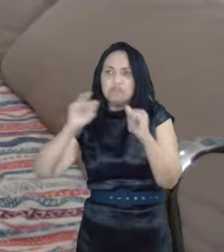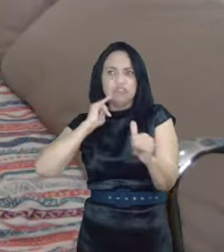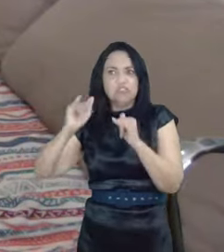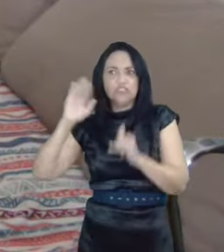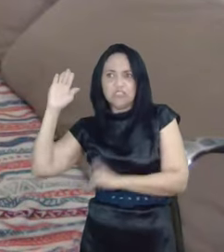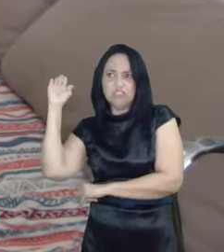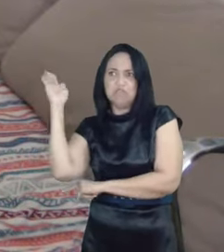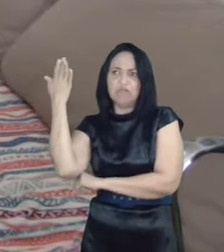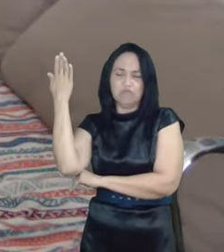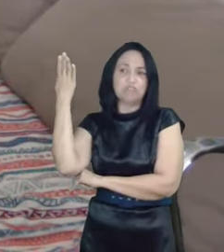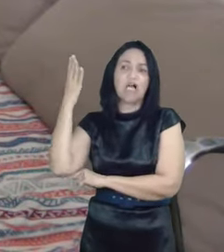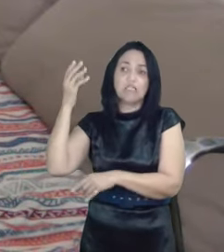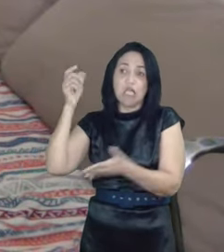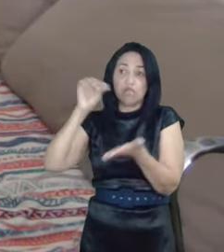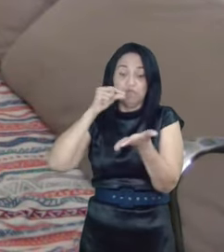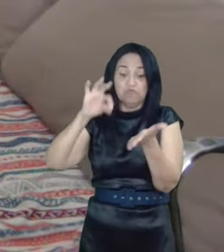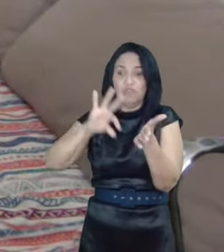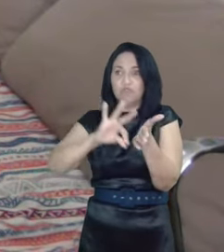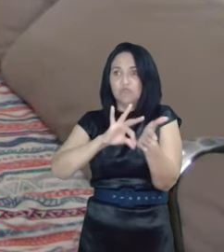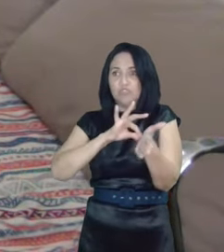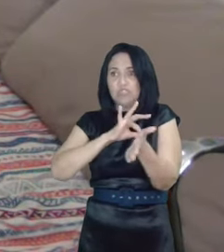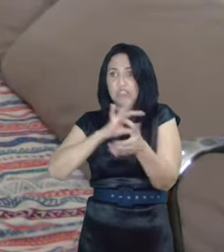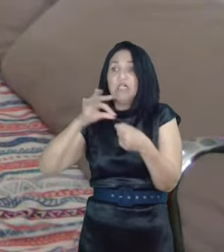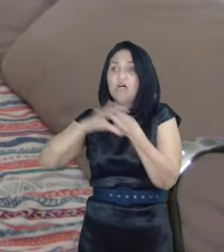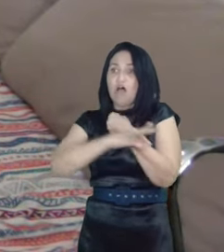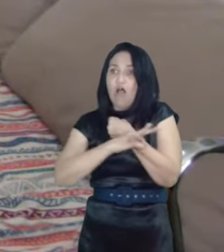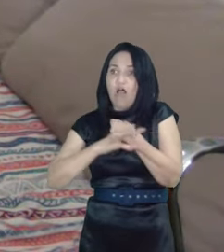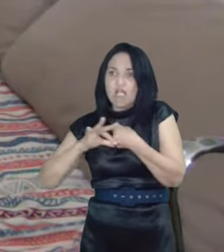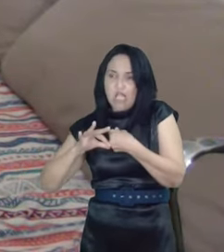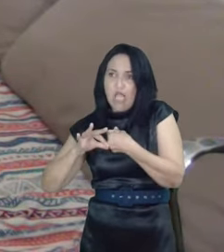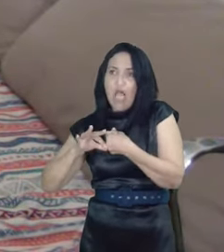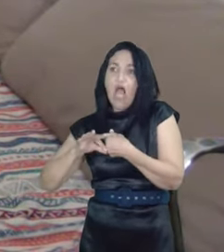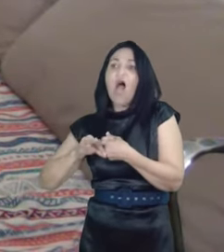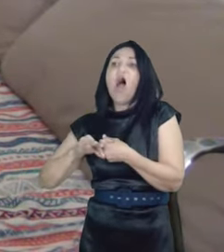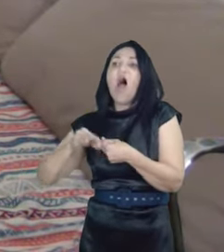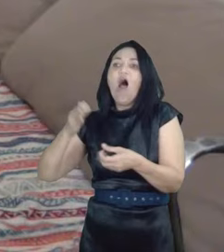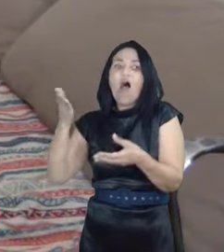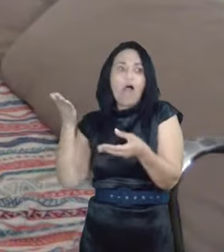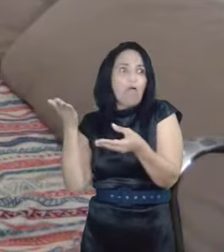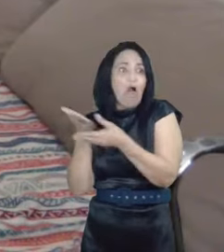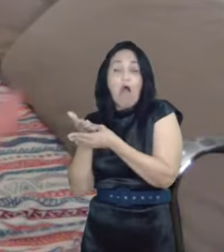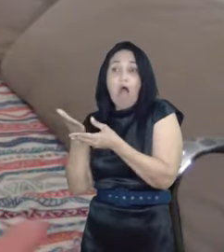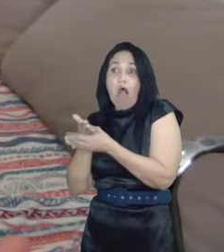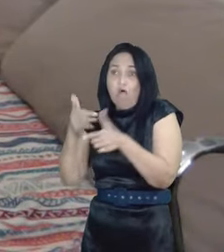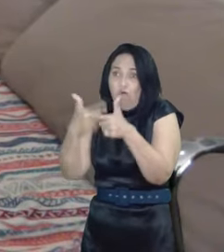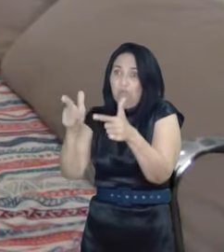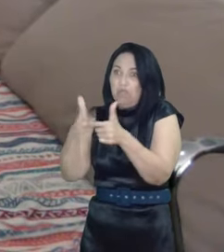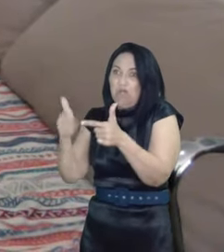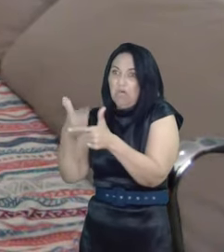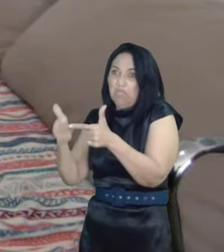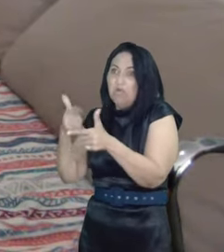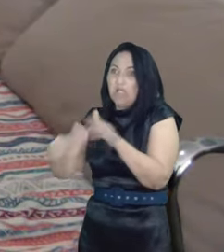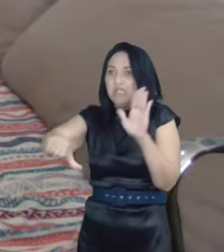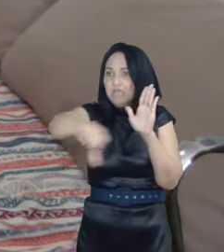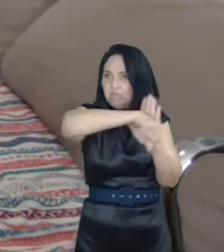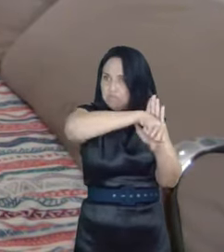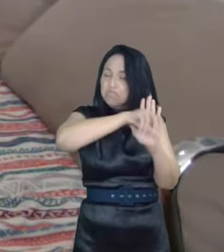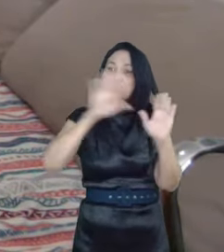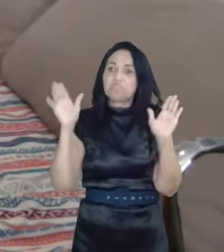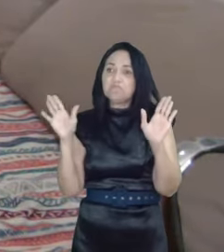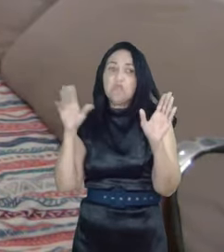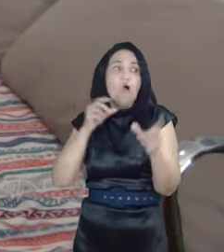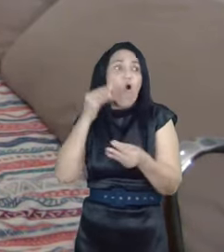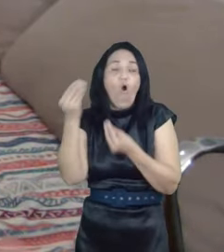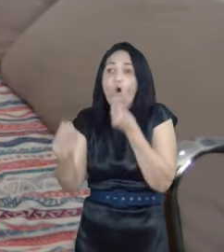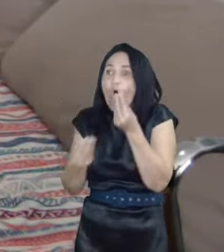Max Fischer, que é autor do livro A Máquina do Caos, Como as Redes Sociais Reprogramaram a Nossa Mente e o Nosso